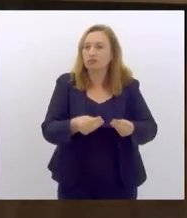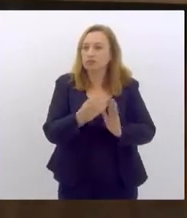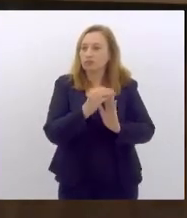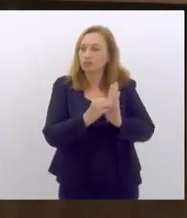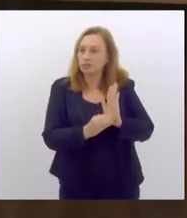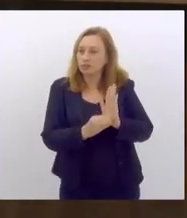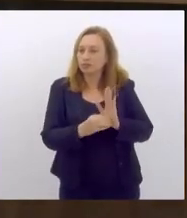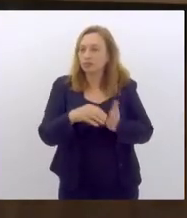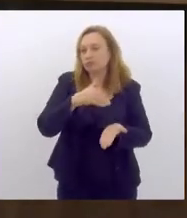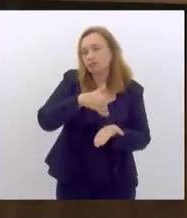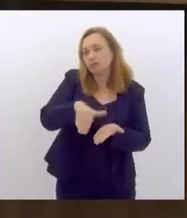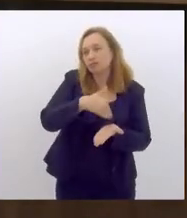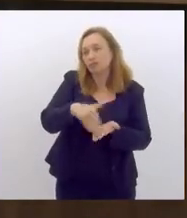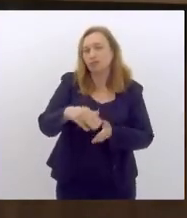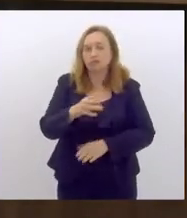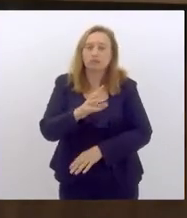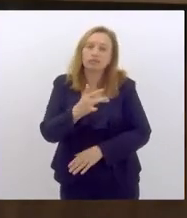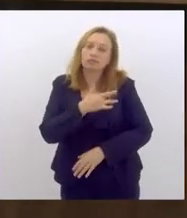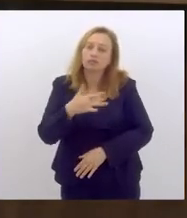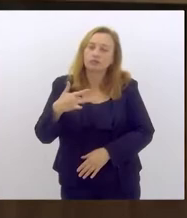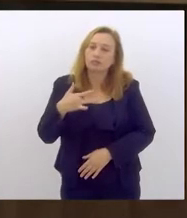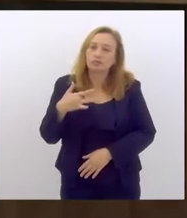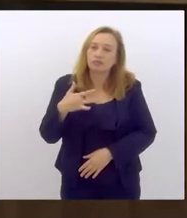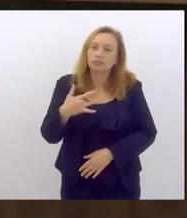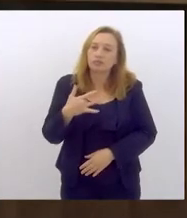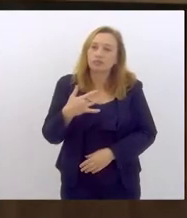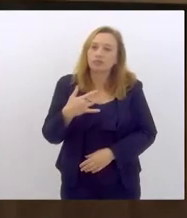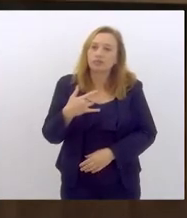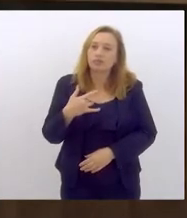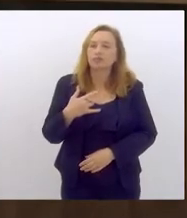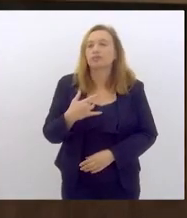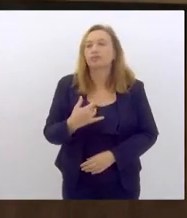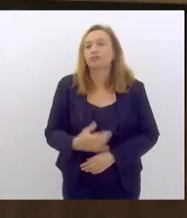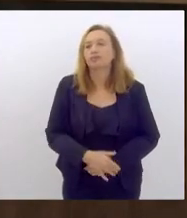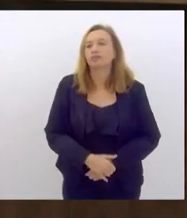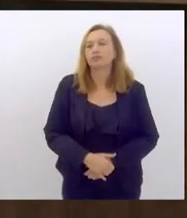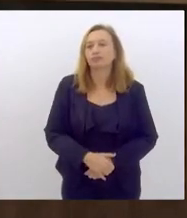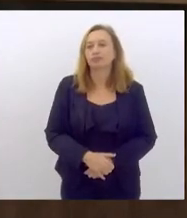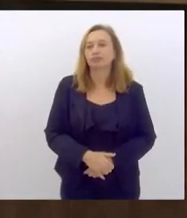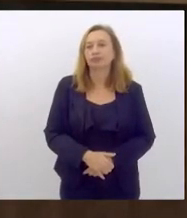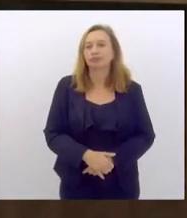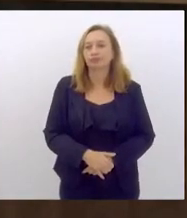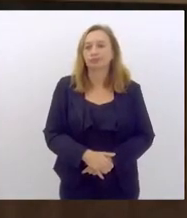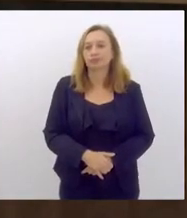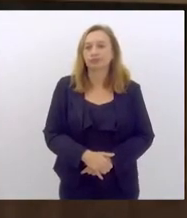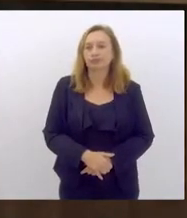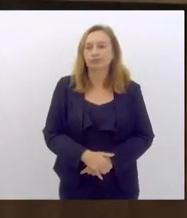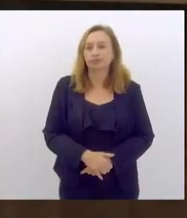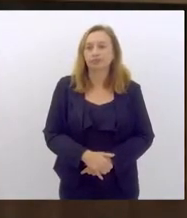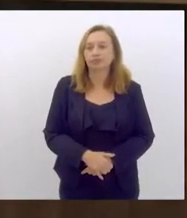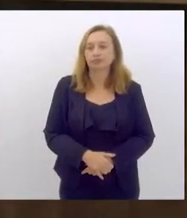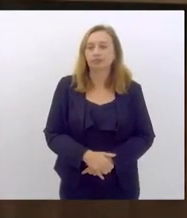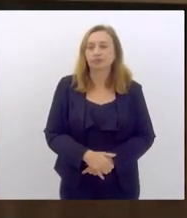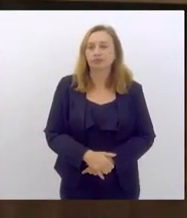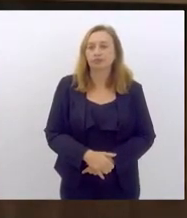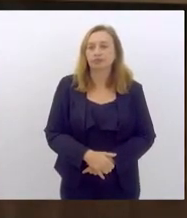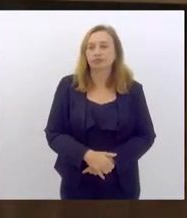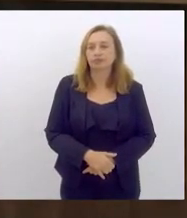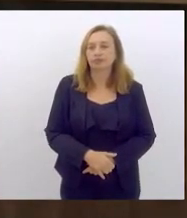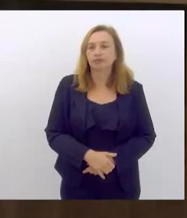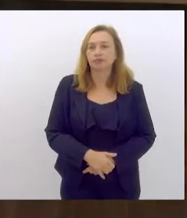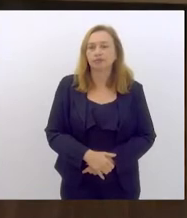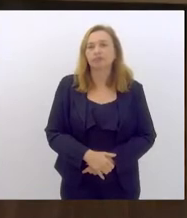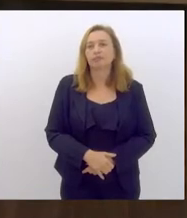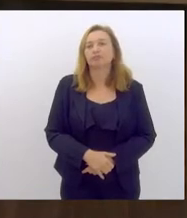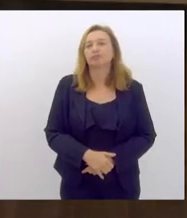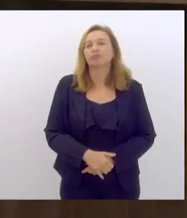ao secretário de Saúde com o seguinte teor. Prezado secretário, venho